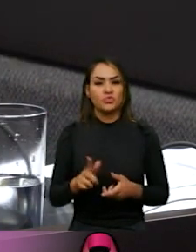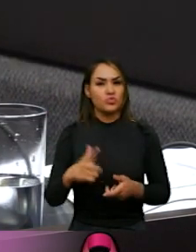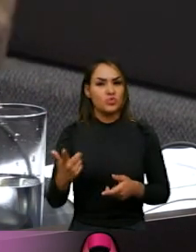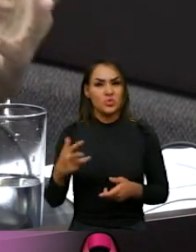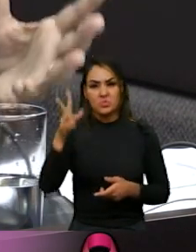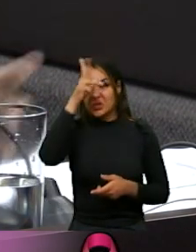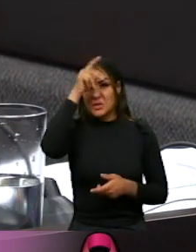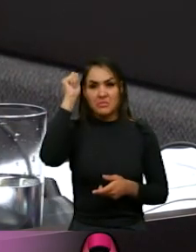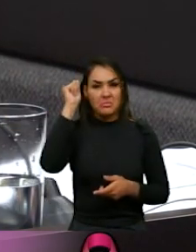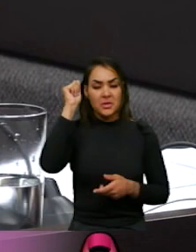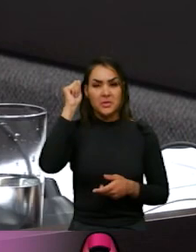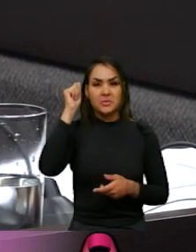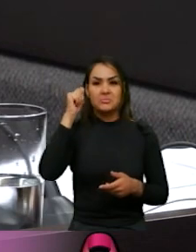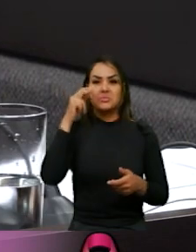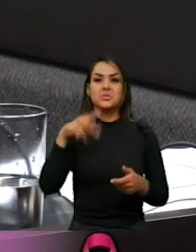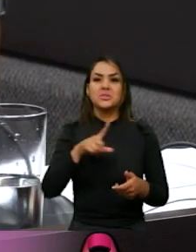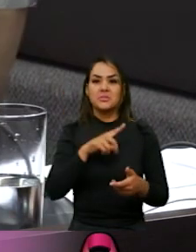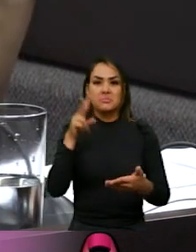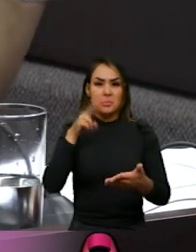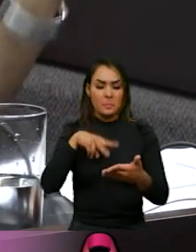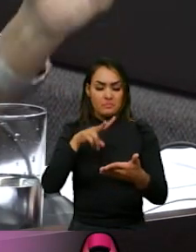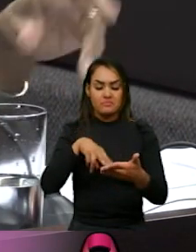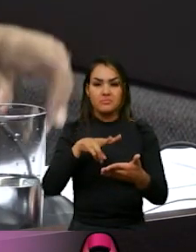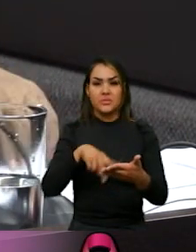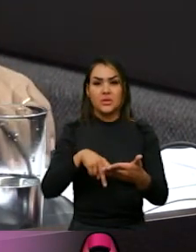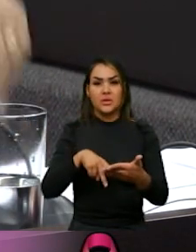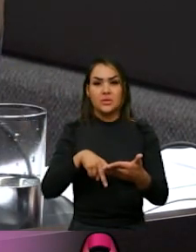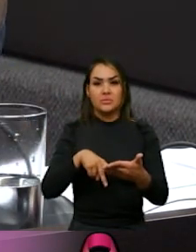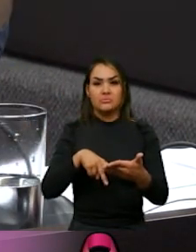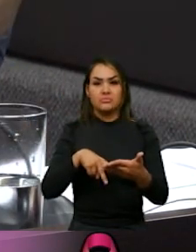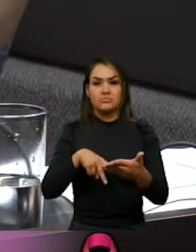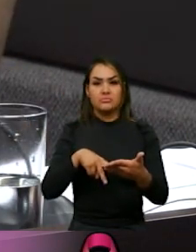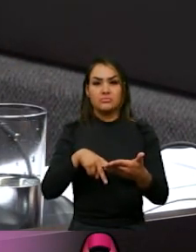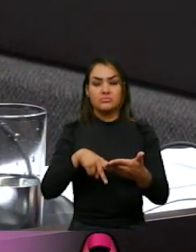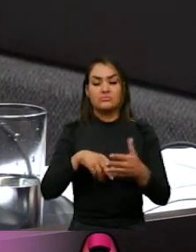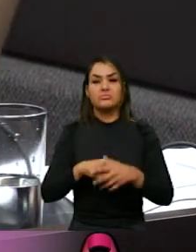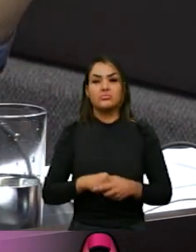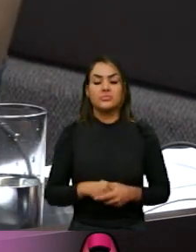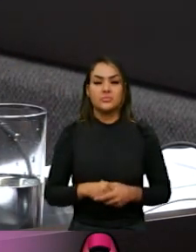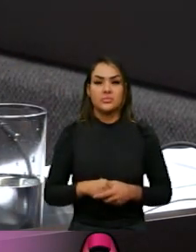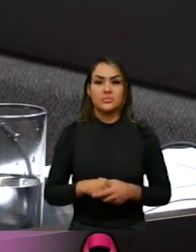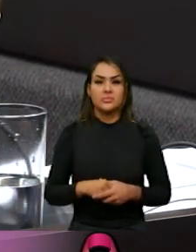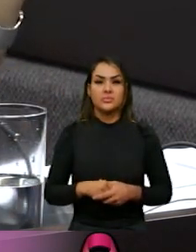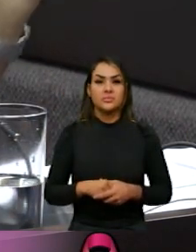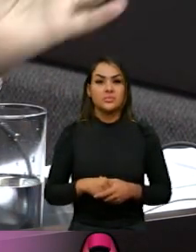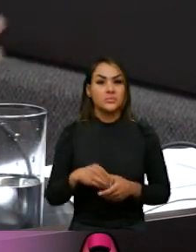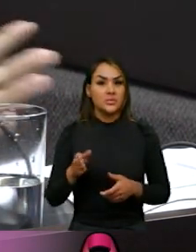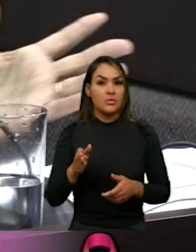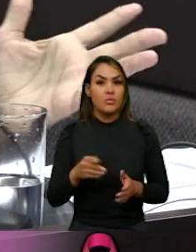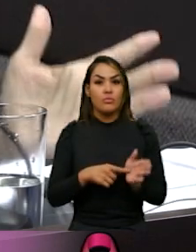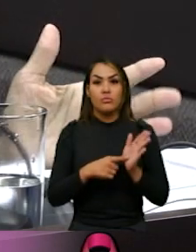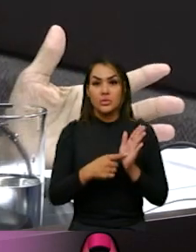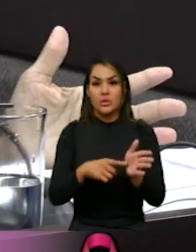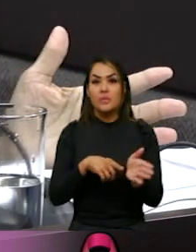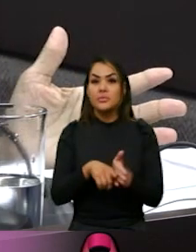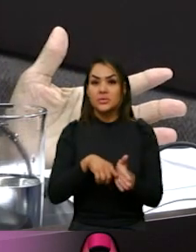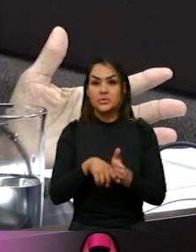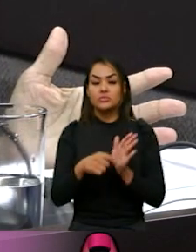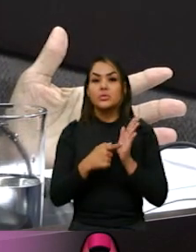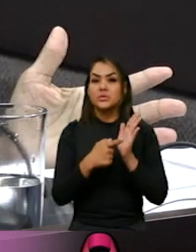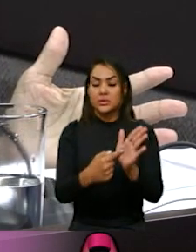passaram na avaliação da grande maioria das pessoas, e vai sair já já uma pesquisa apontando exatamente